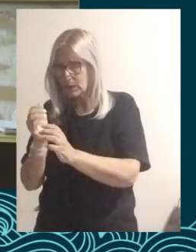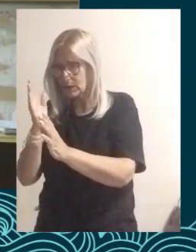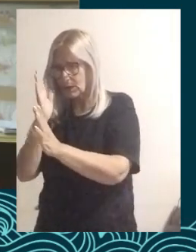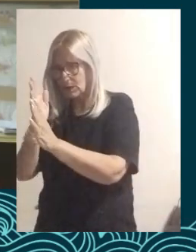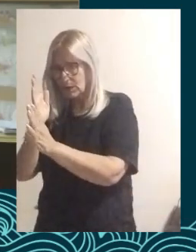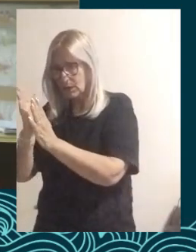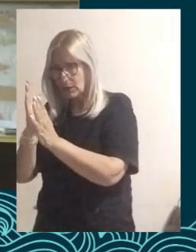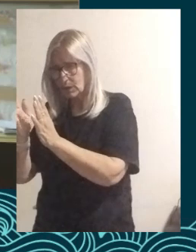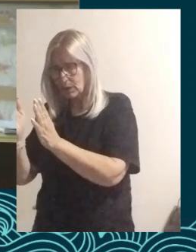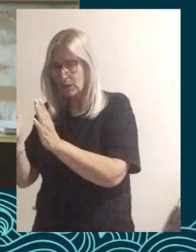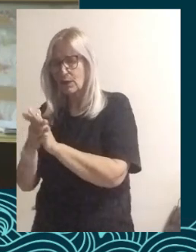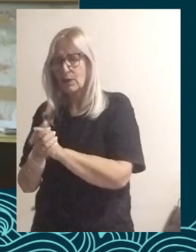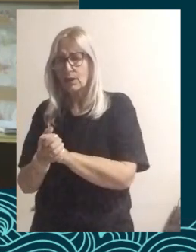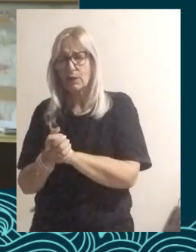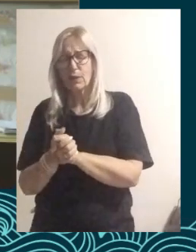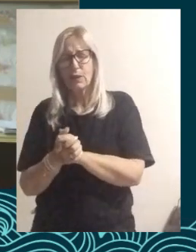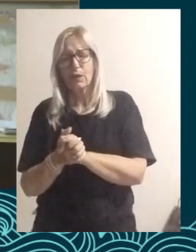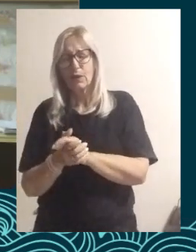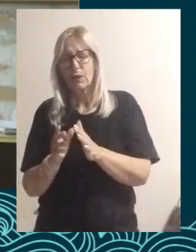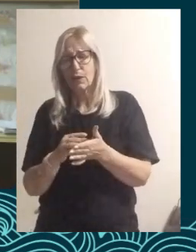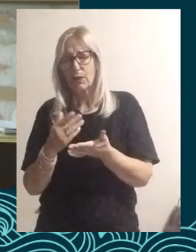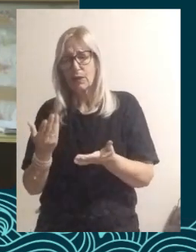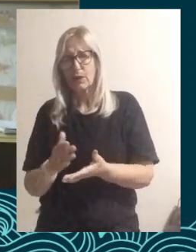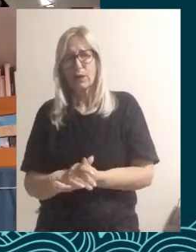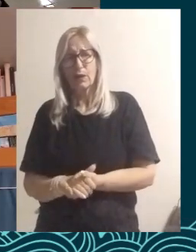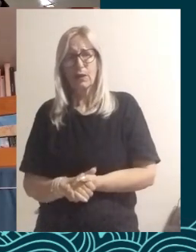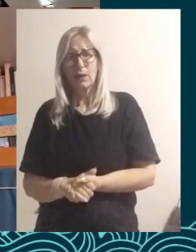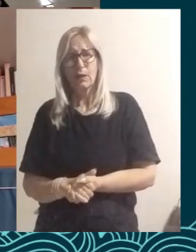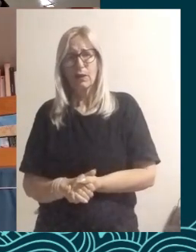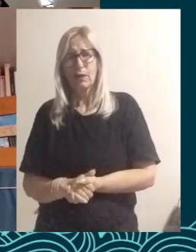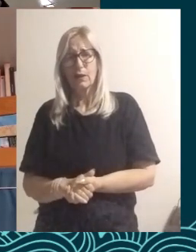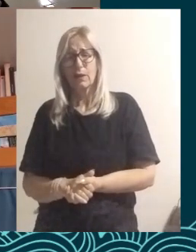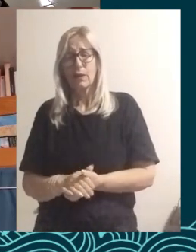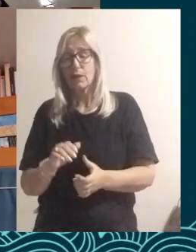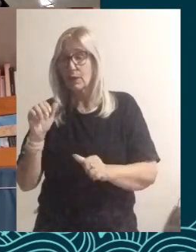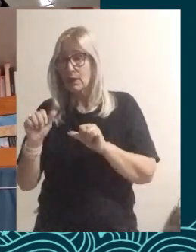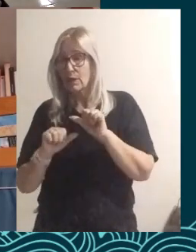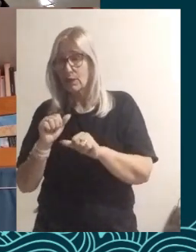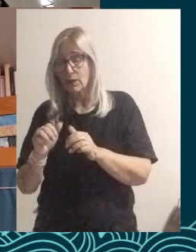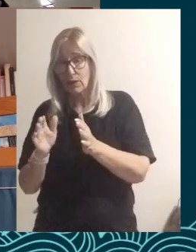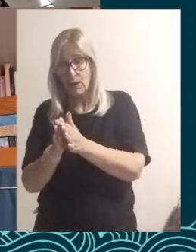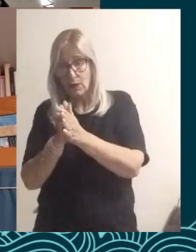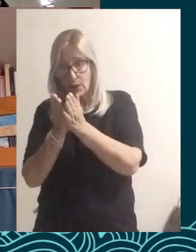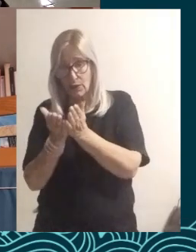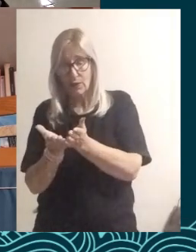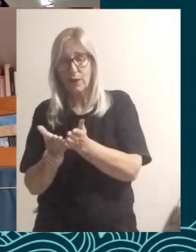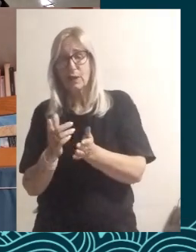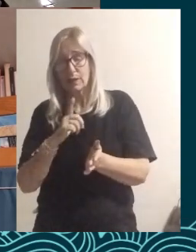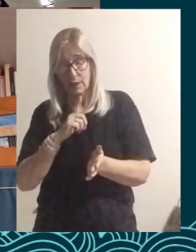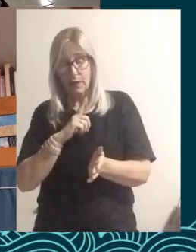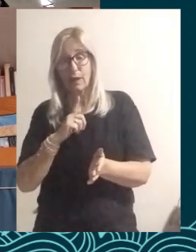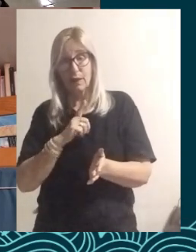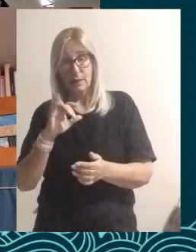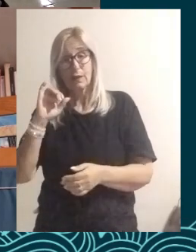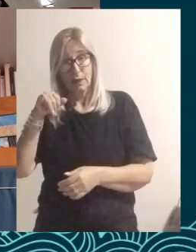na estante junto com livros. Acho que uhum, foi isso. E sim, aí ele se tornava